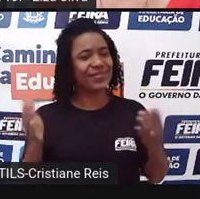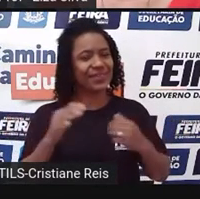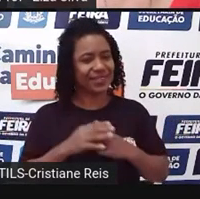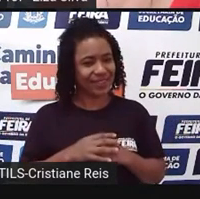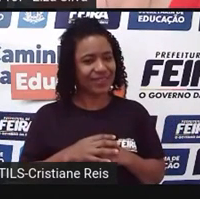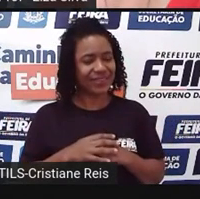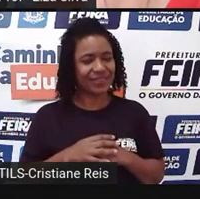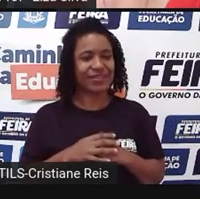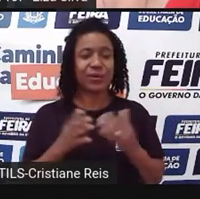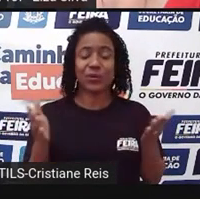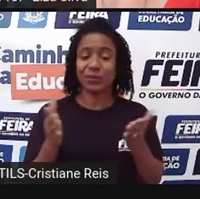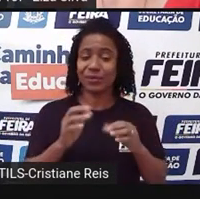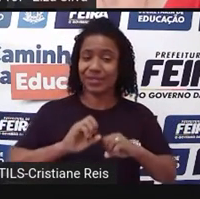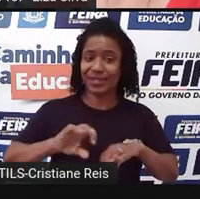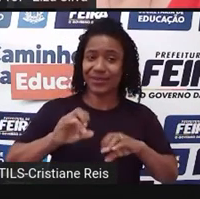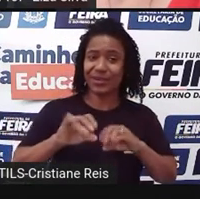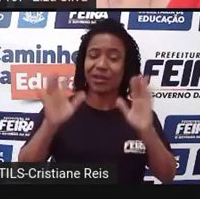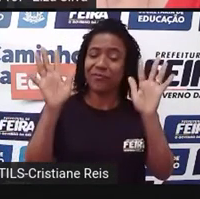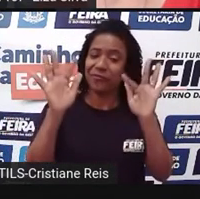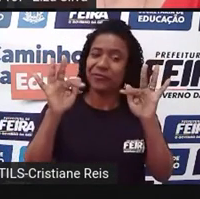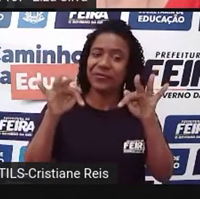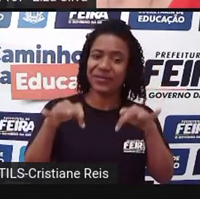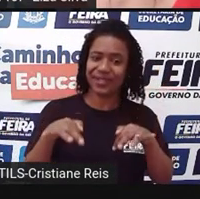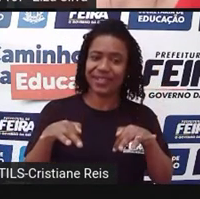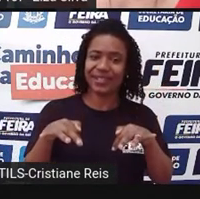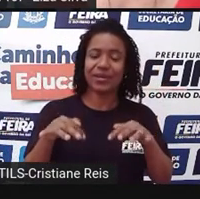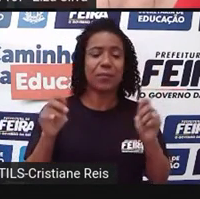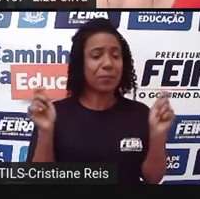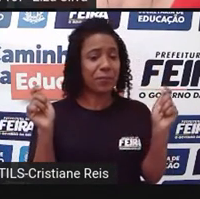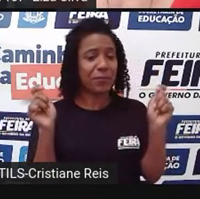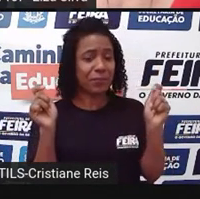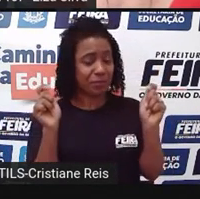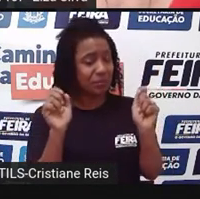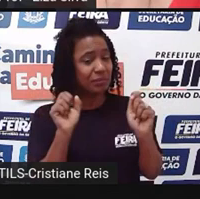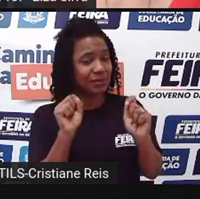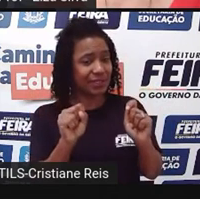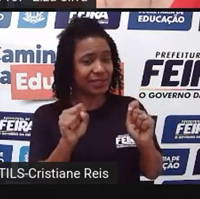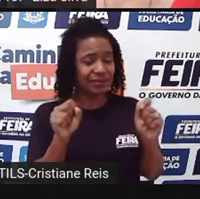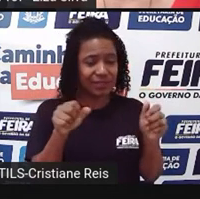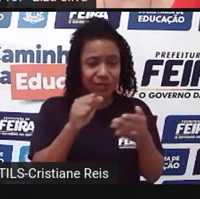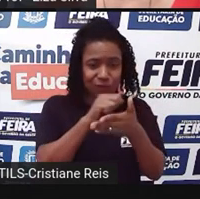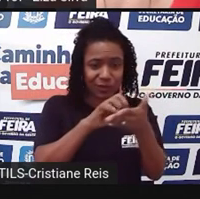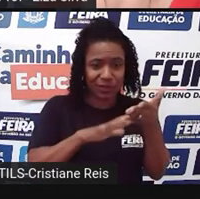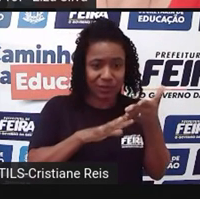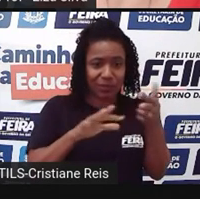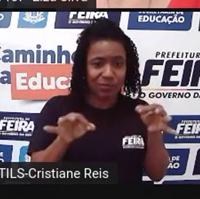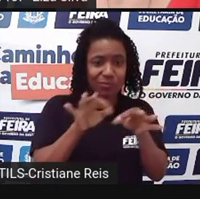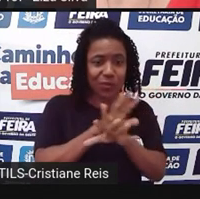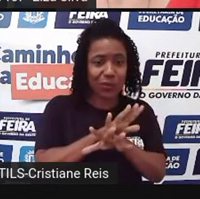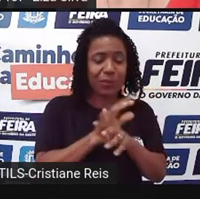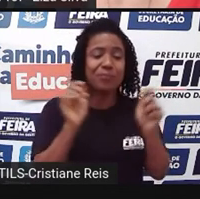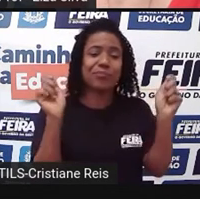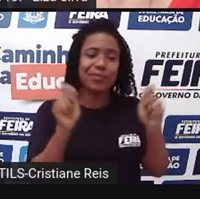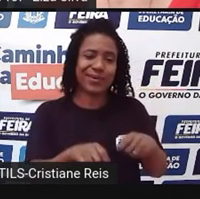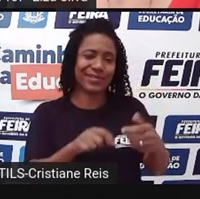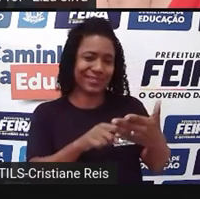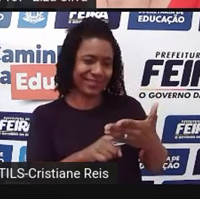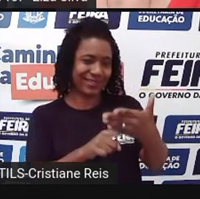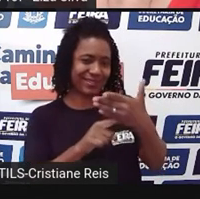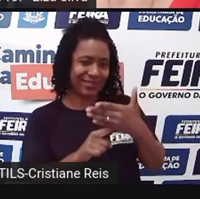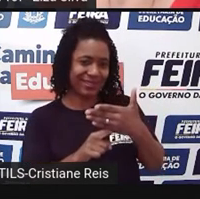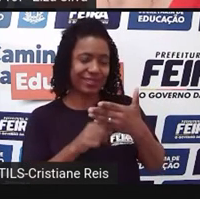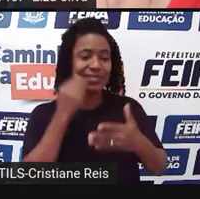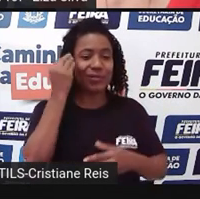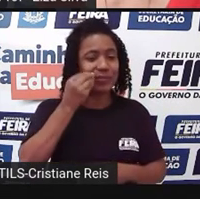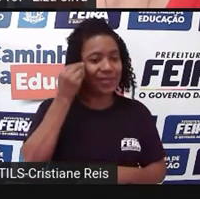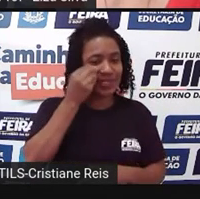ao final de nos aula de hoje e eu gostaria que se possível viu vocês nos contassem a respeito da sua experiência